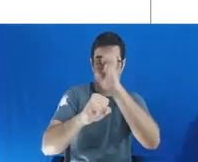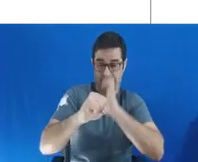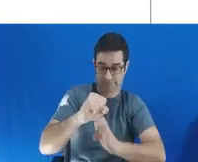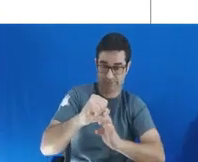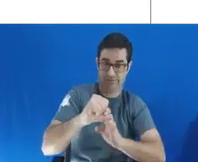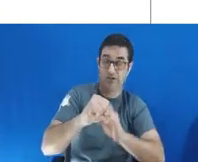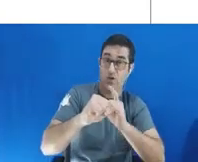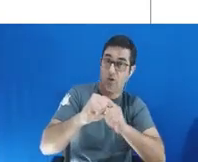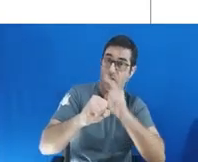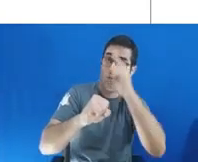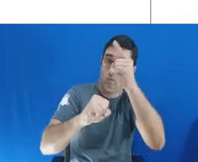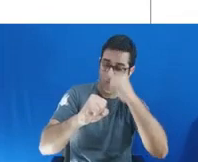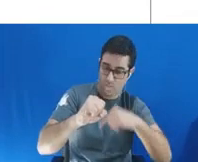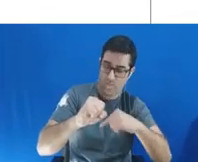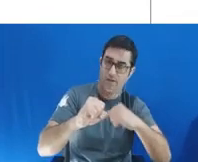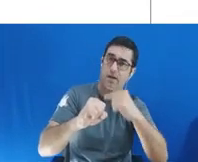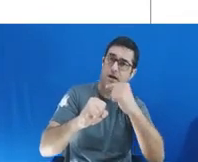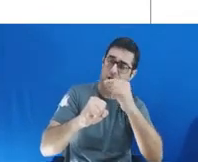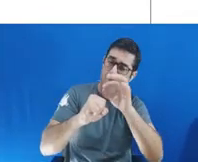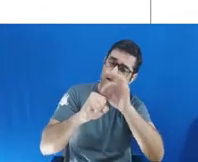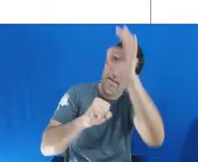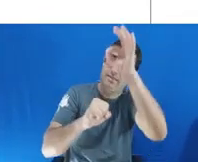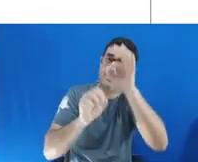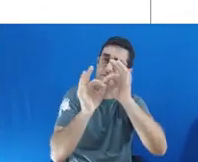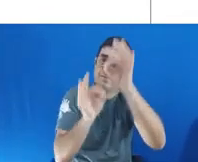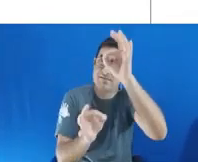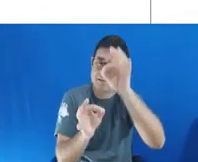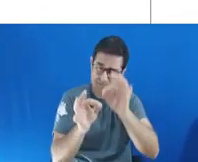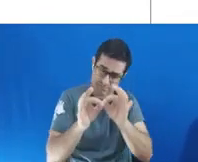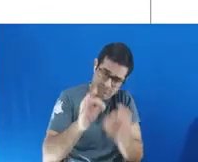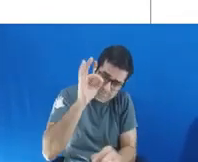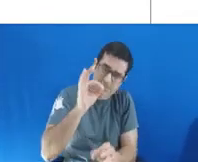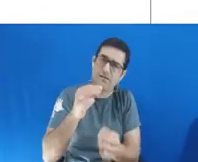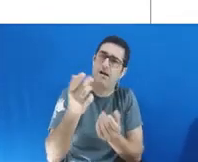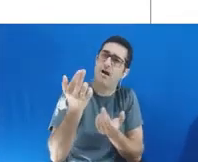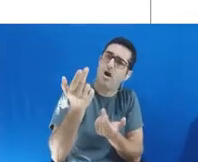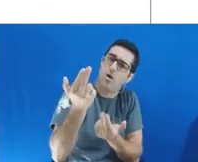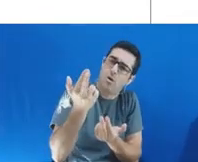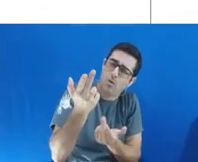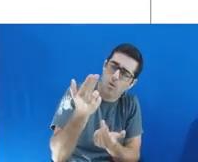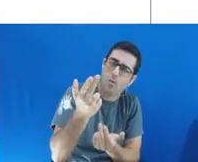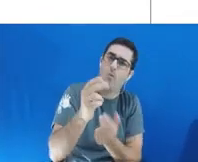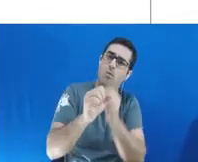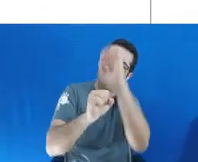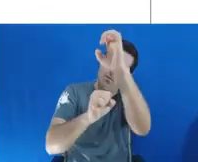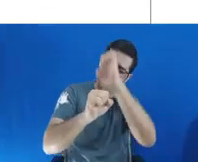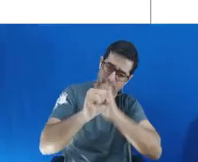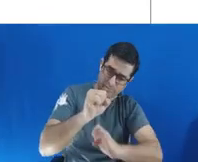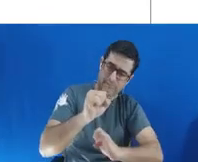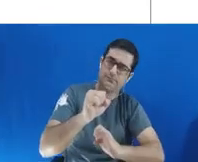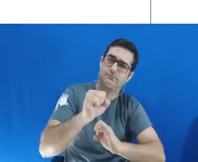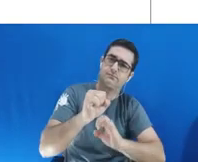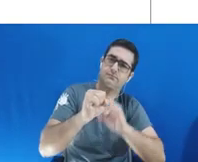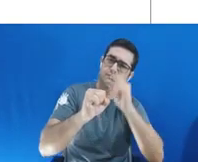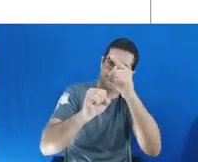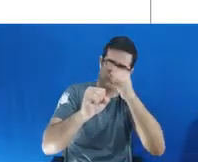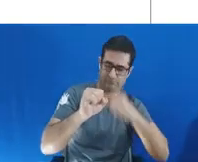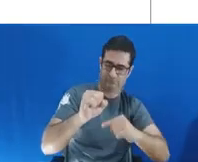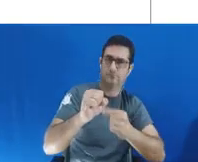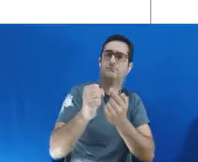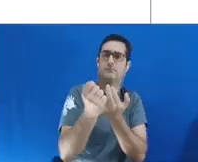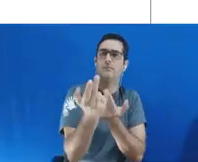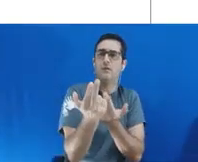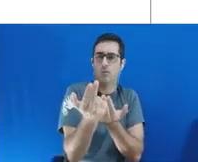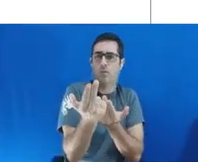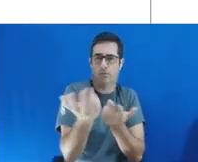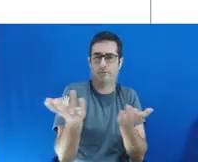do núcleo para esses 2 elétrons é a mesma, porque os dois estão equidistantes do núcleo, ou seja, eles estão à mesma distância. Então eu posso